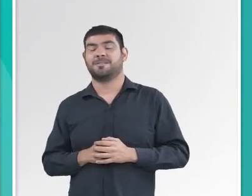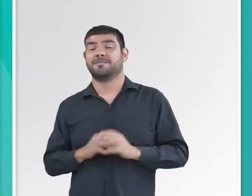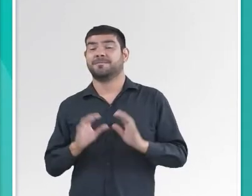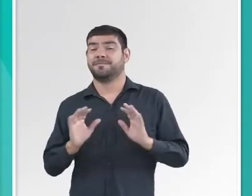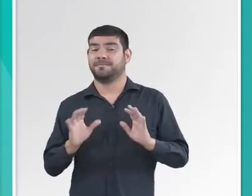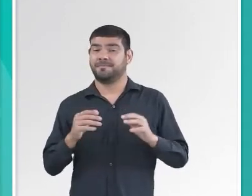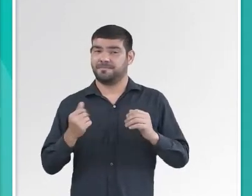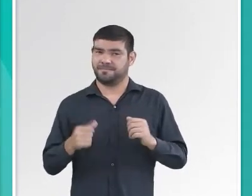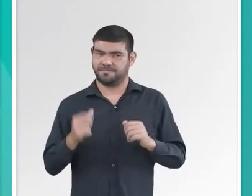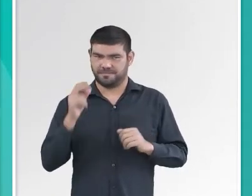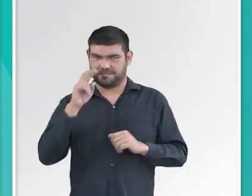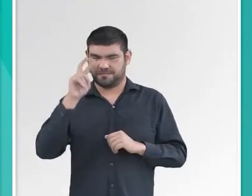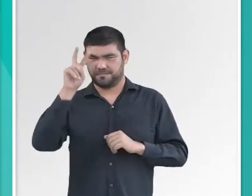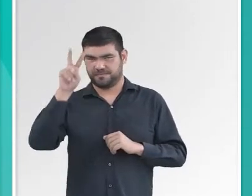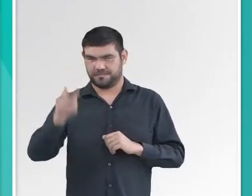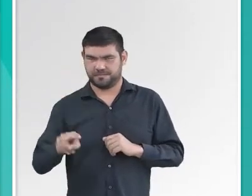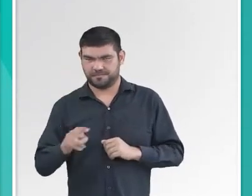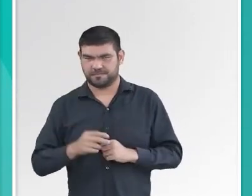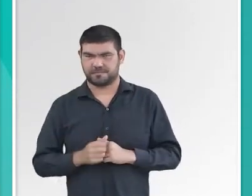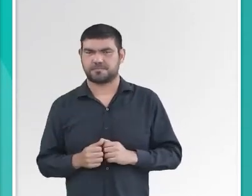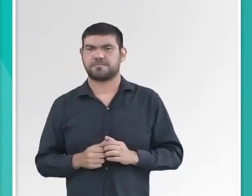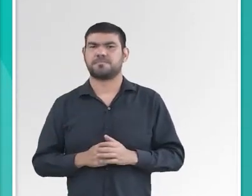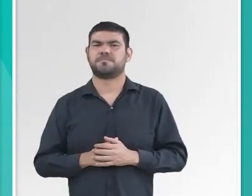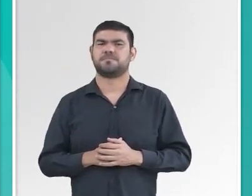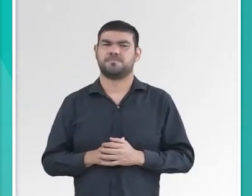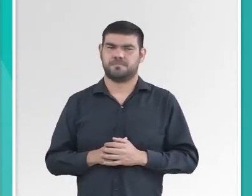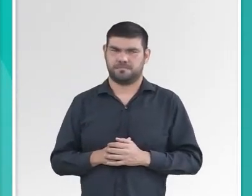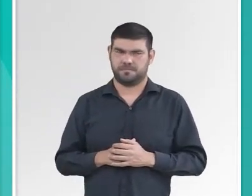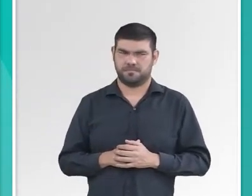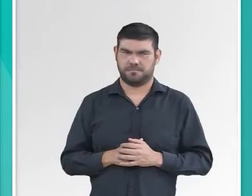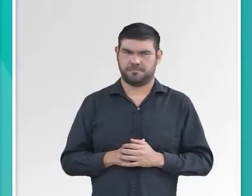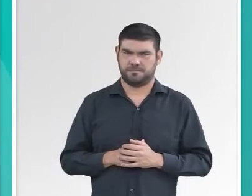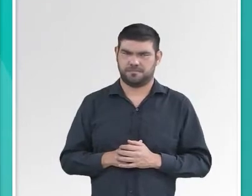para vocês. Vamos lá. Olha só. A